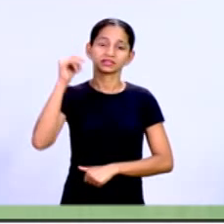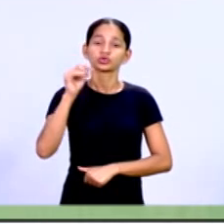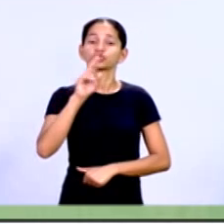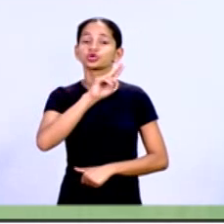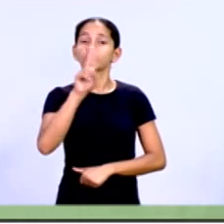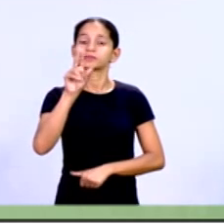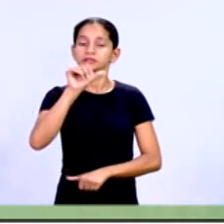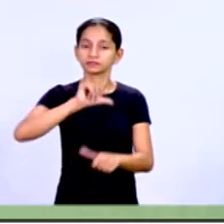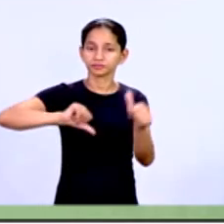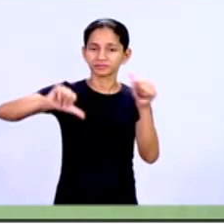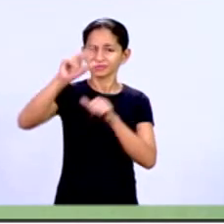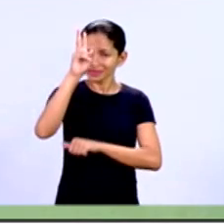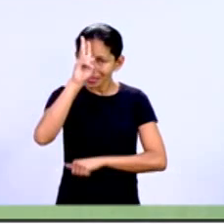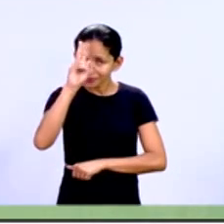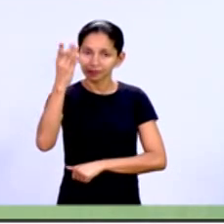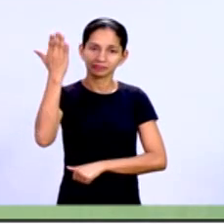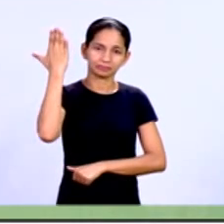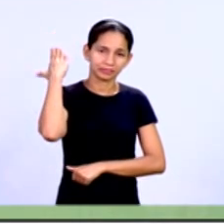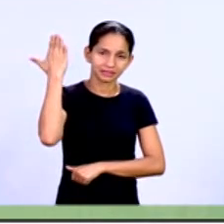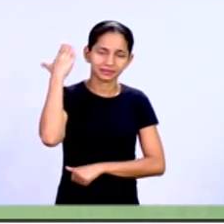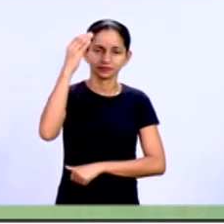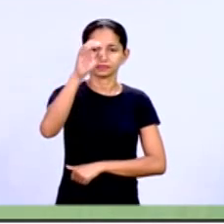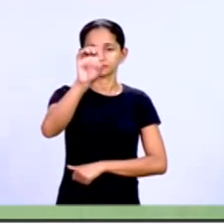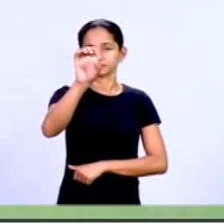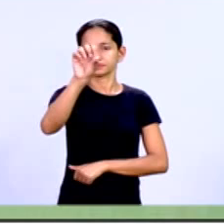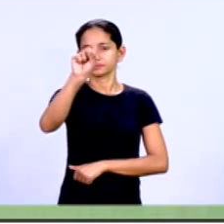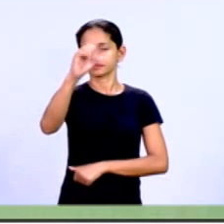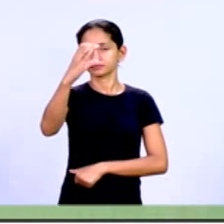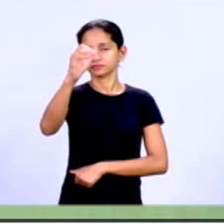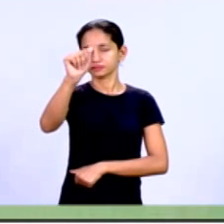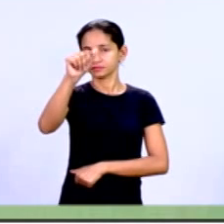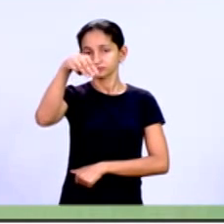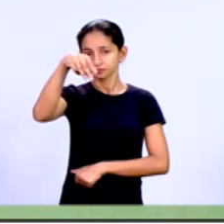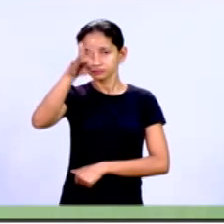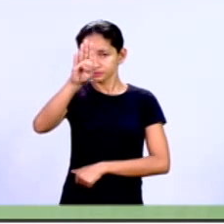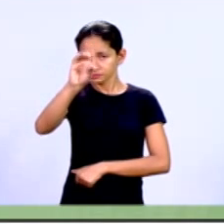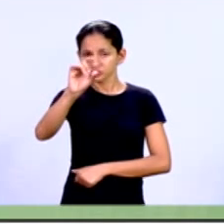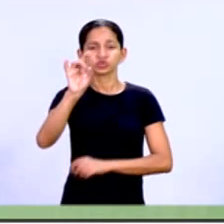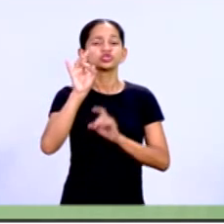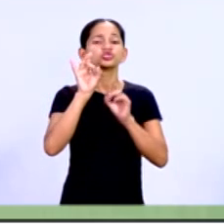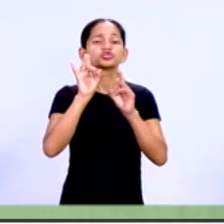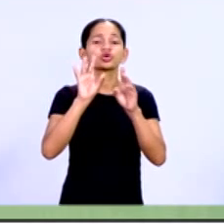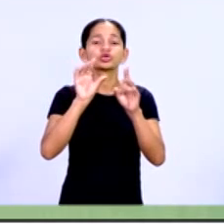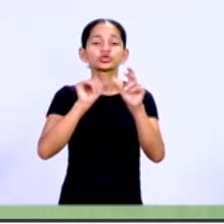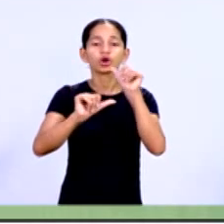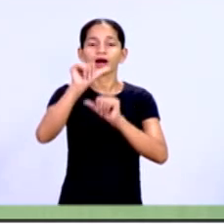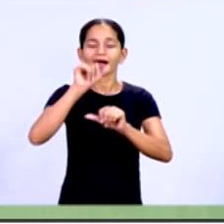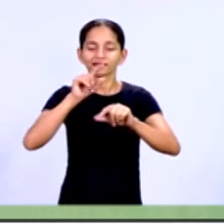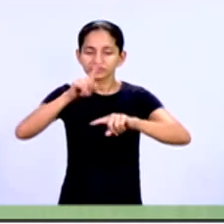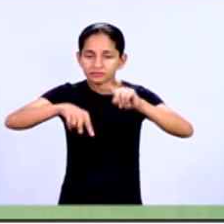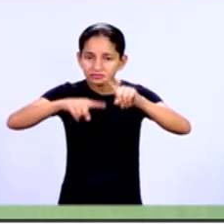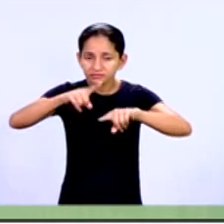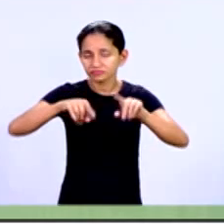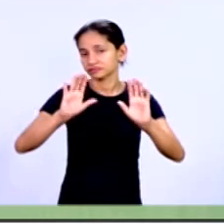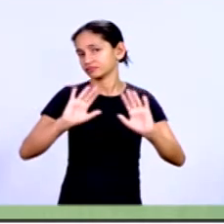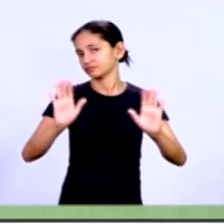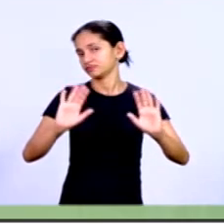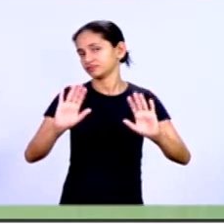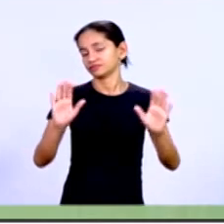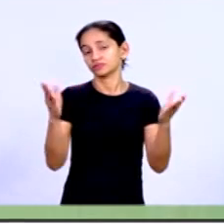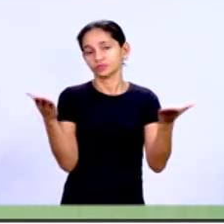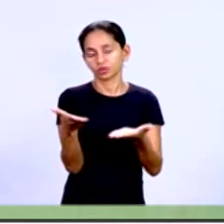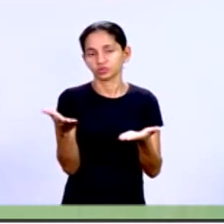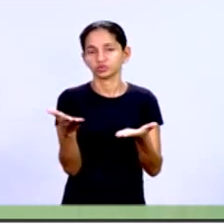chamada de escambo, onde as pessoas trocavam simplesmente mercadorias. E para que exista hoje algo em